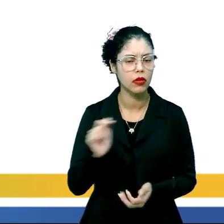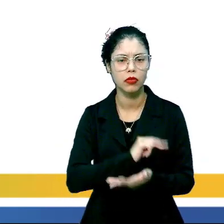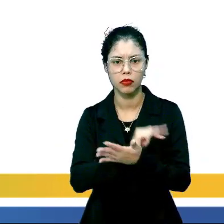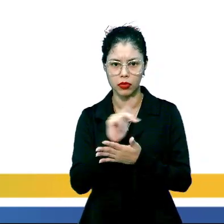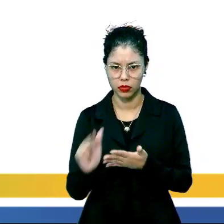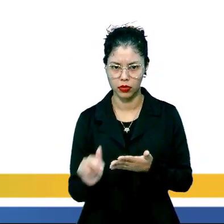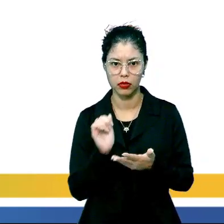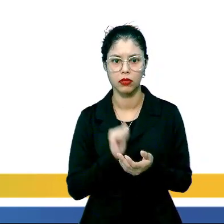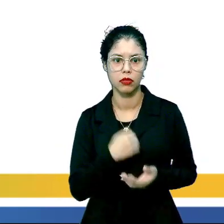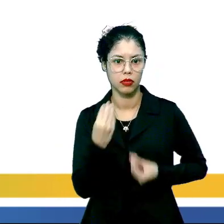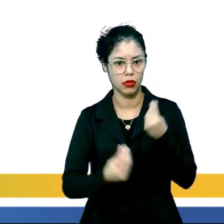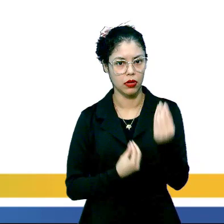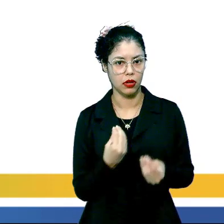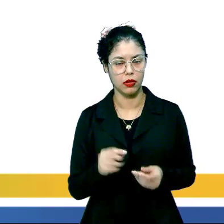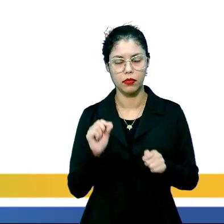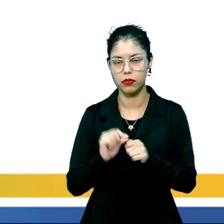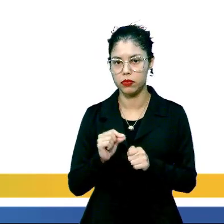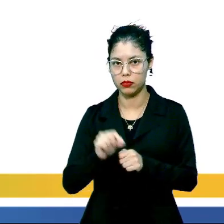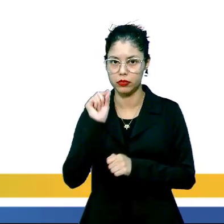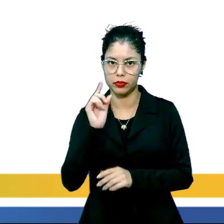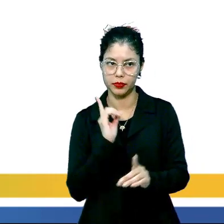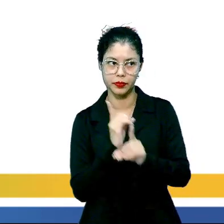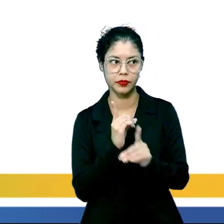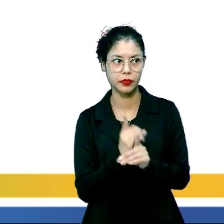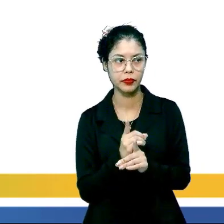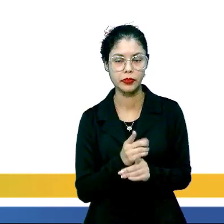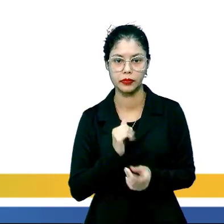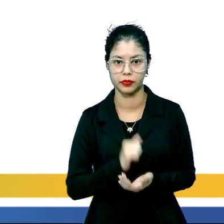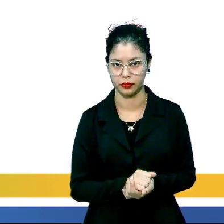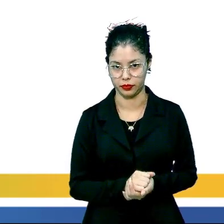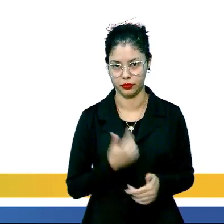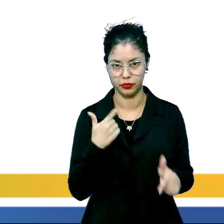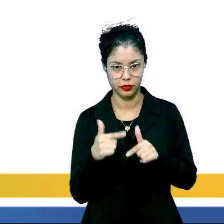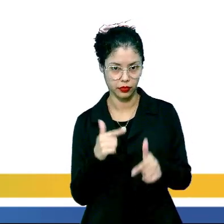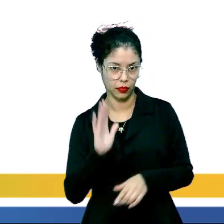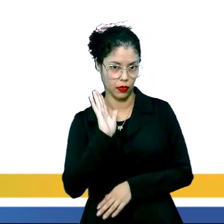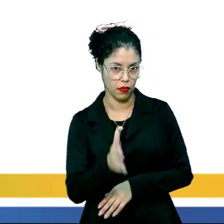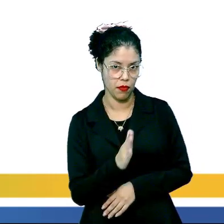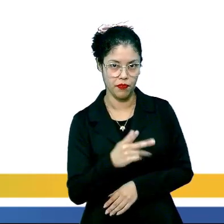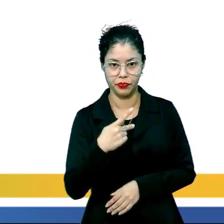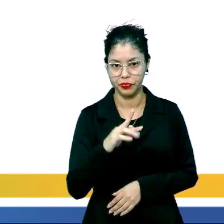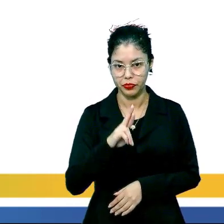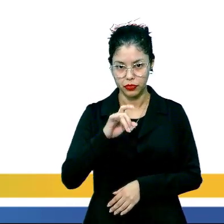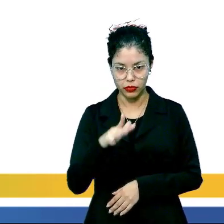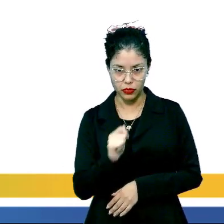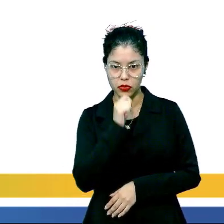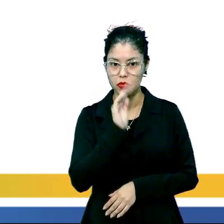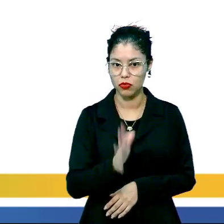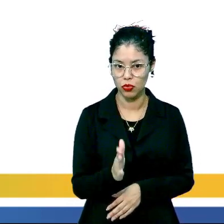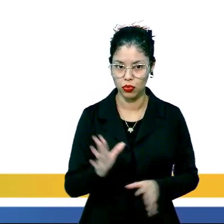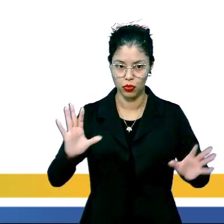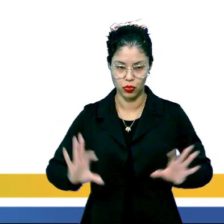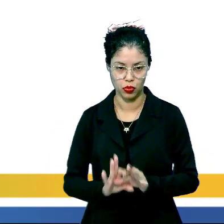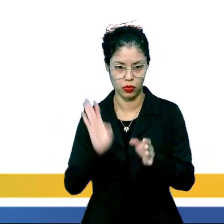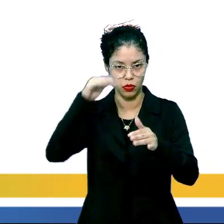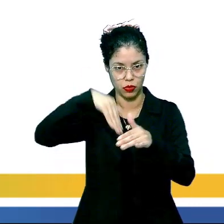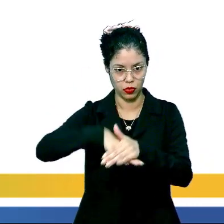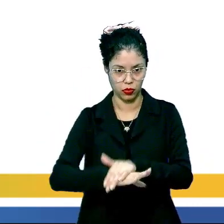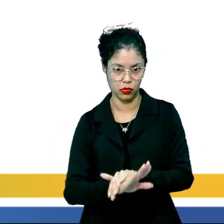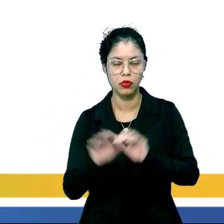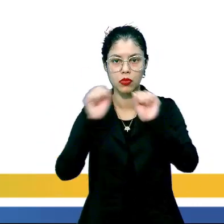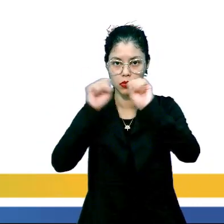variação. E quando fazemos isso, achamos o trabalho. Já a energia potencial é a energia que está armazenada